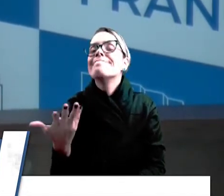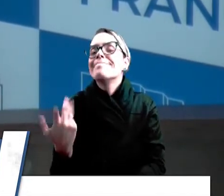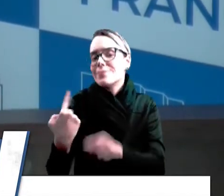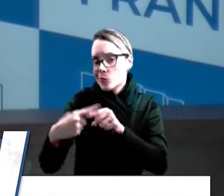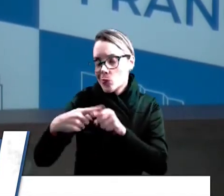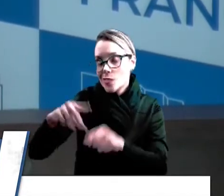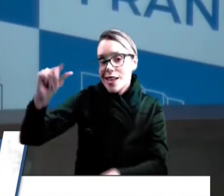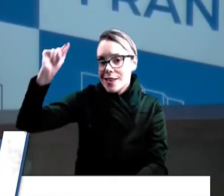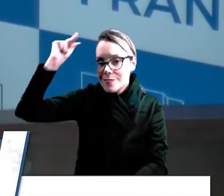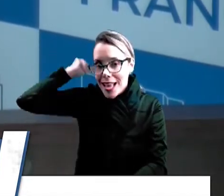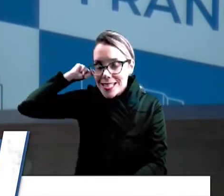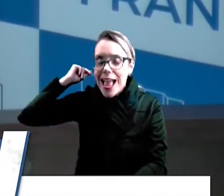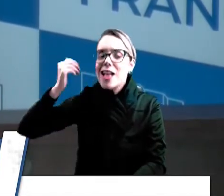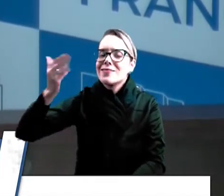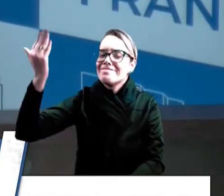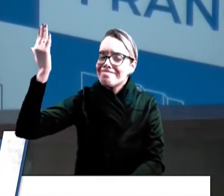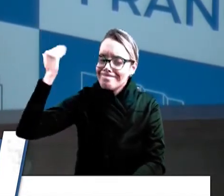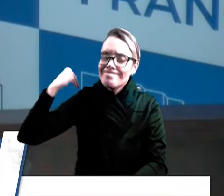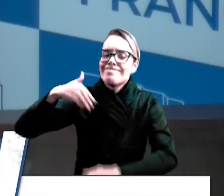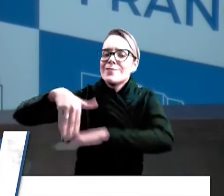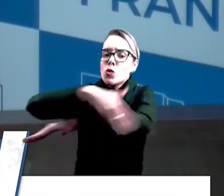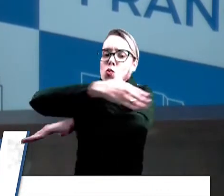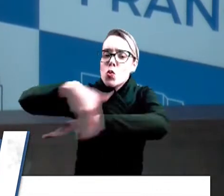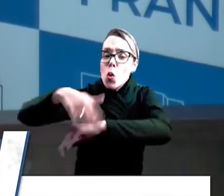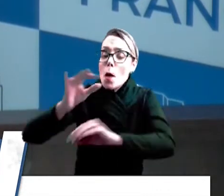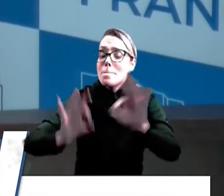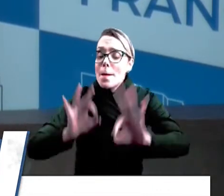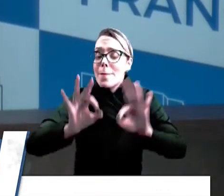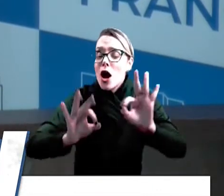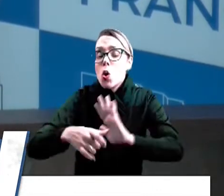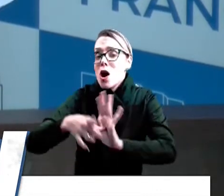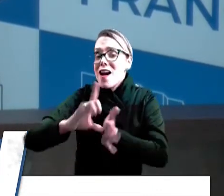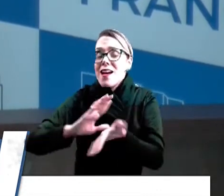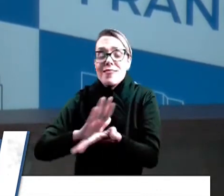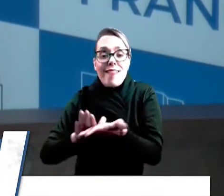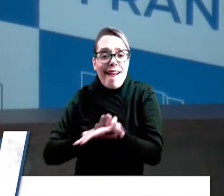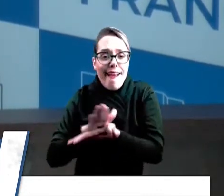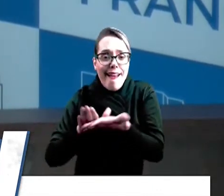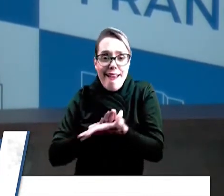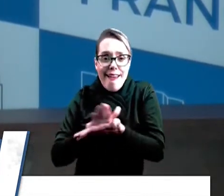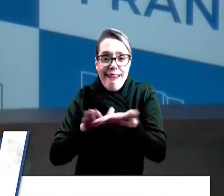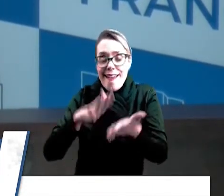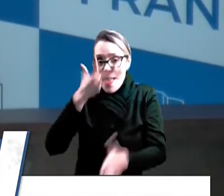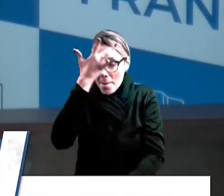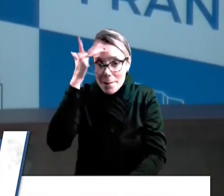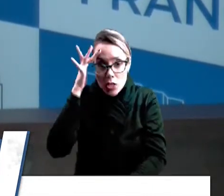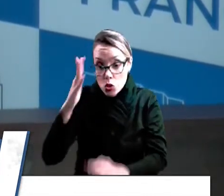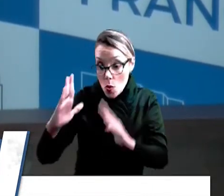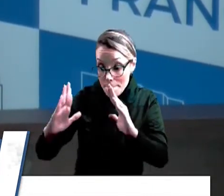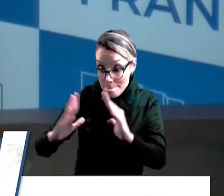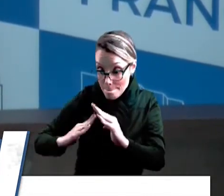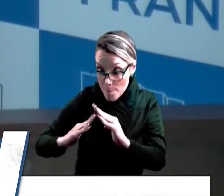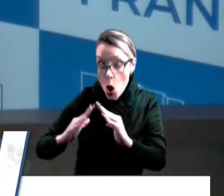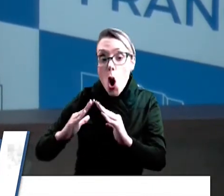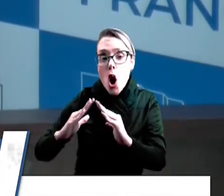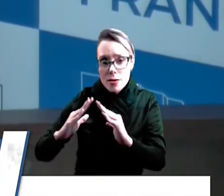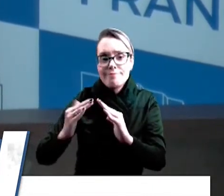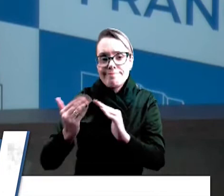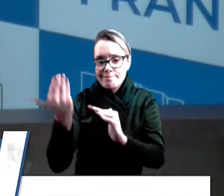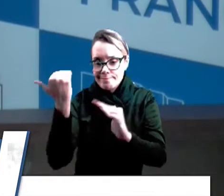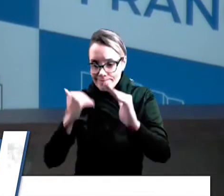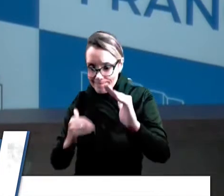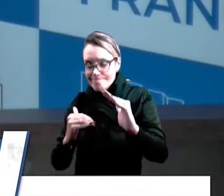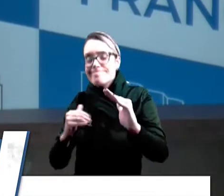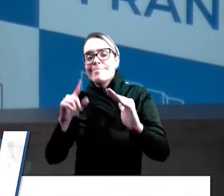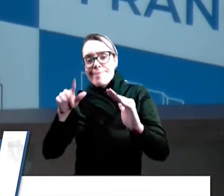planejada. Ela ficou caída e quem sofre? O pessoal que mora do lado de baixo, lá da Major Elias Mota.